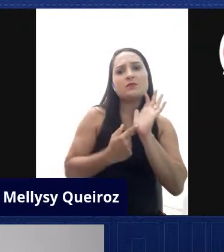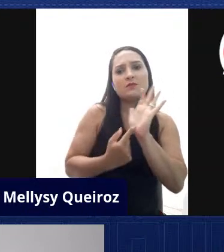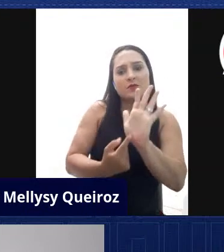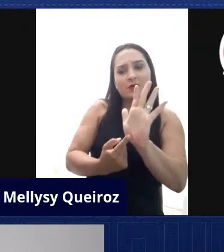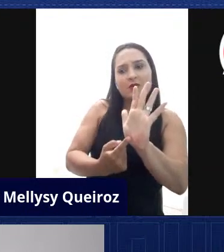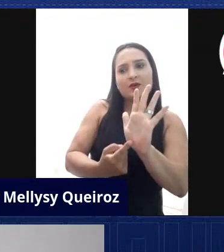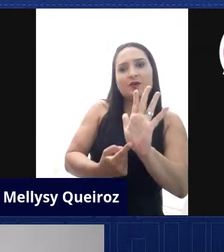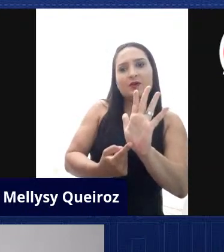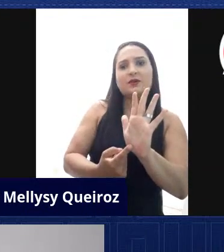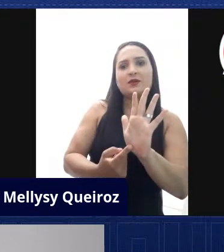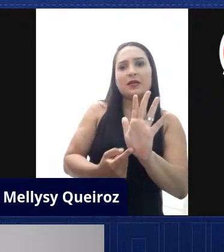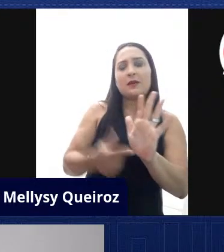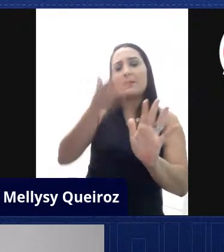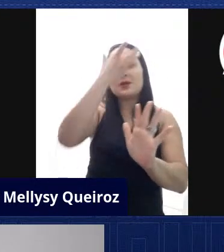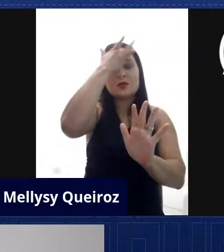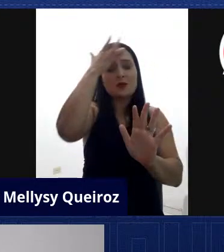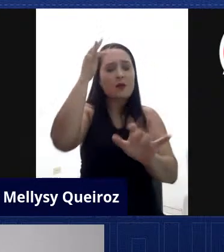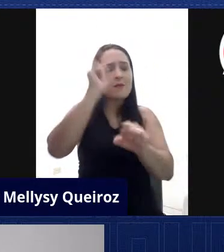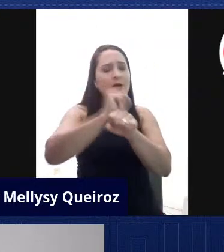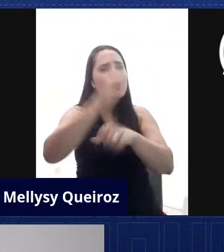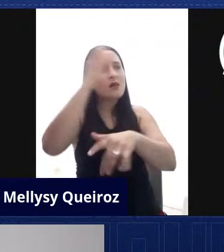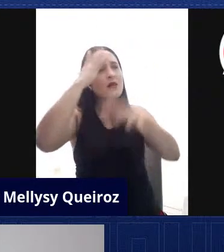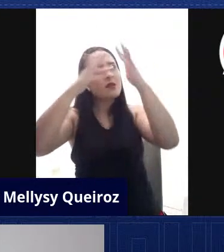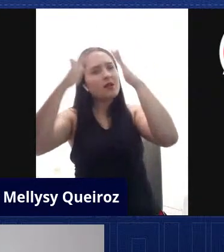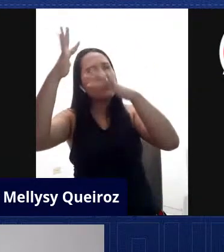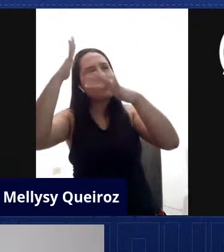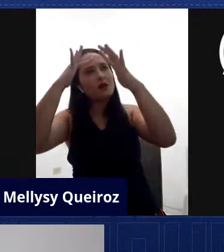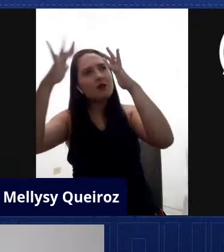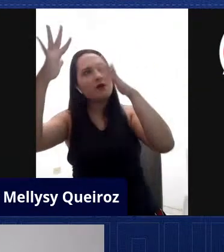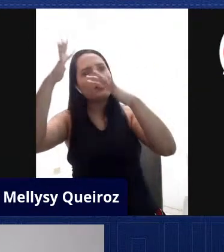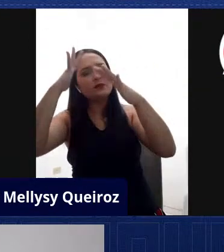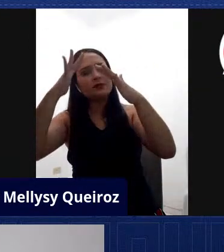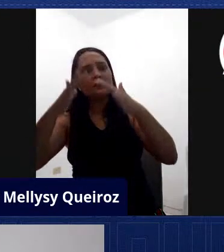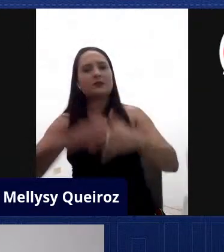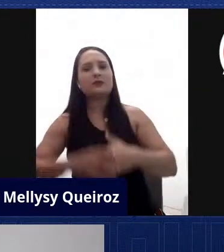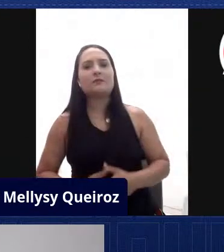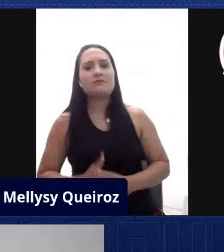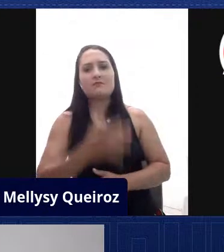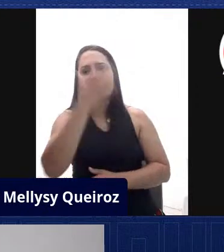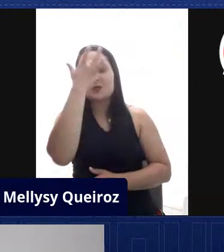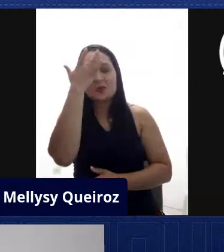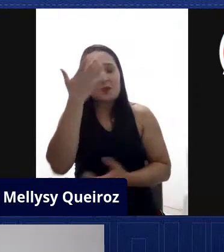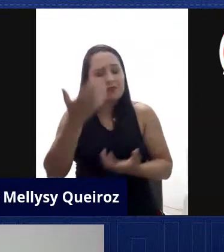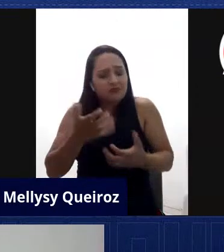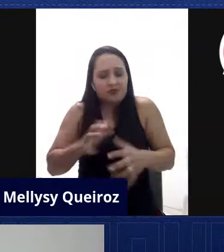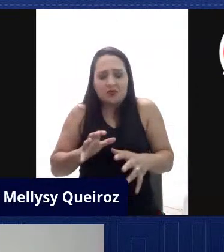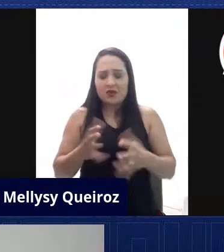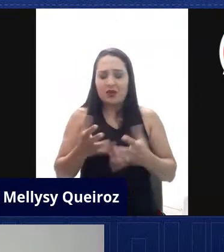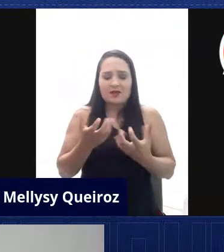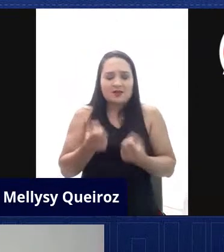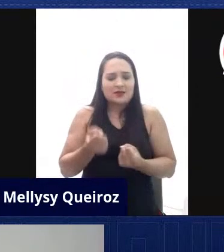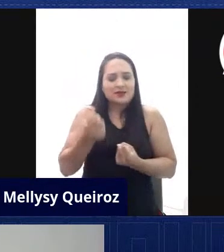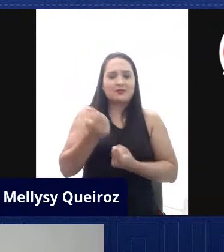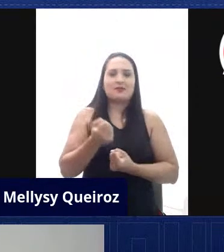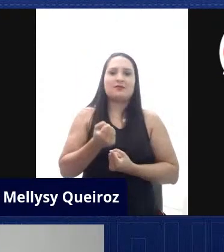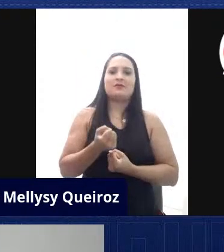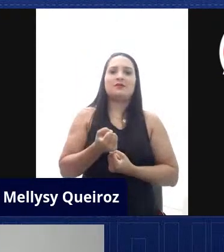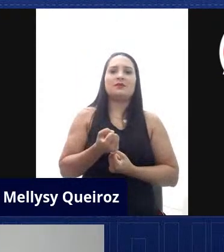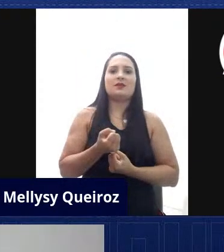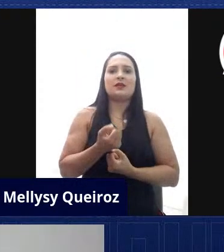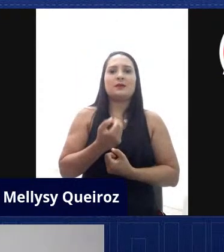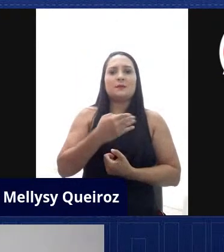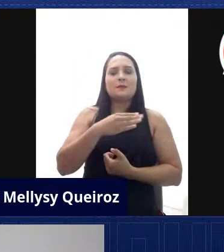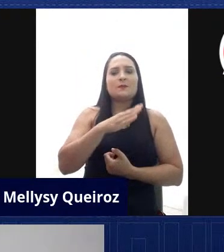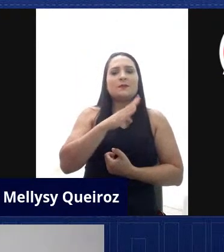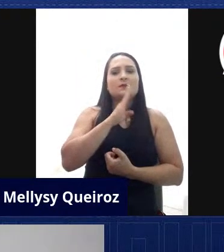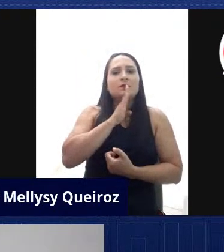para pensar, para refletir sobre aquilo que ninguém quer pensar e ninguém quer refletir, porque é o silenciamento